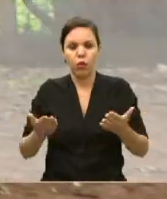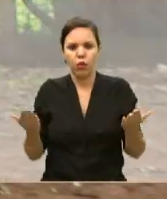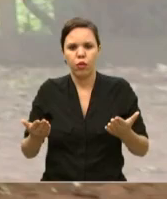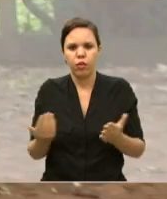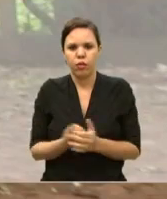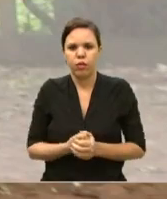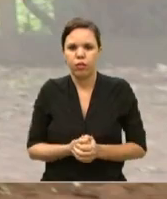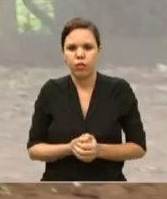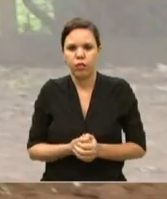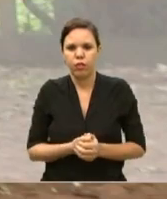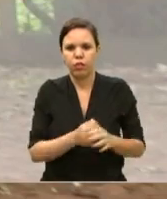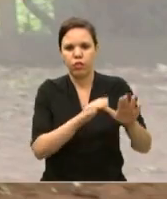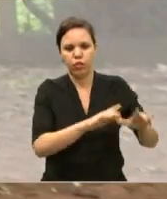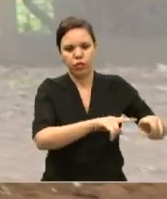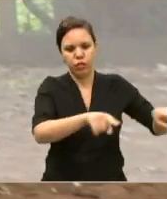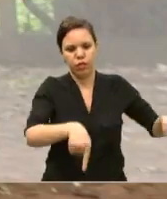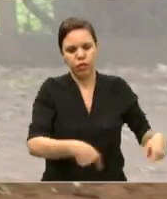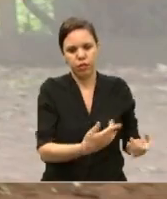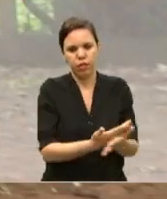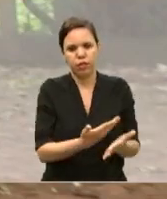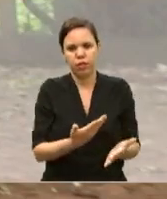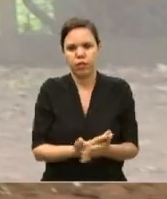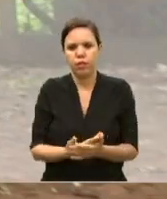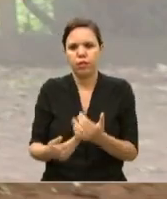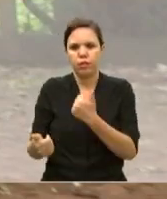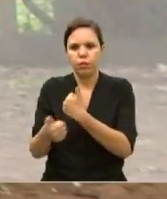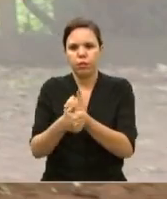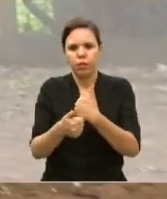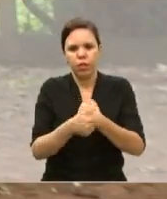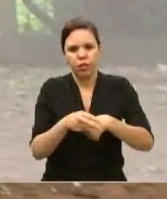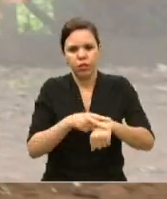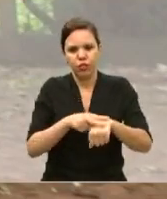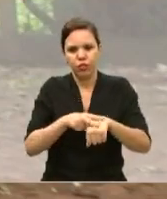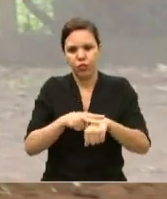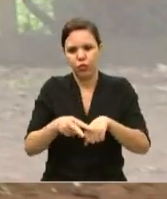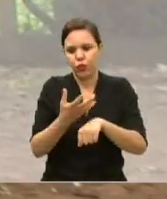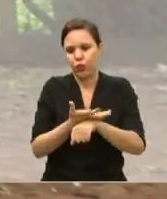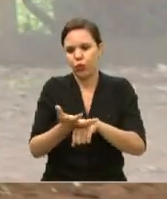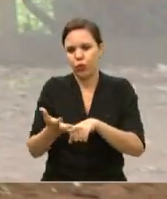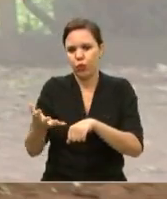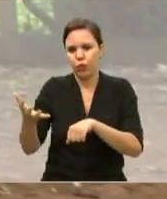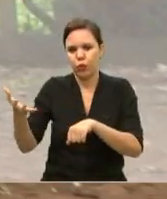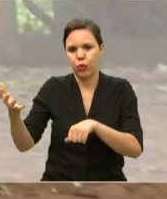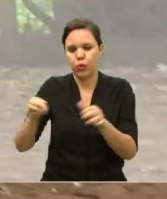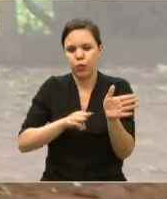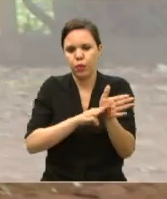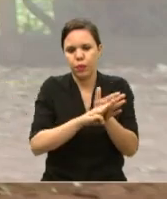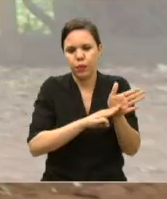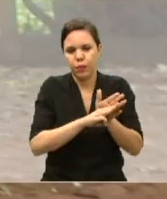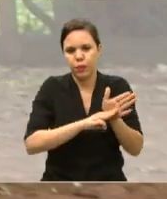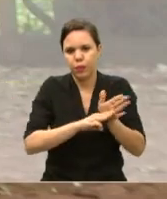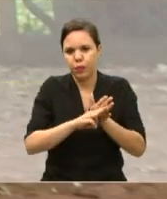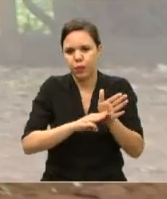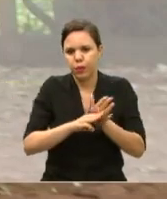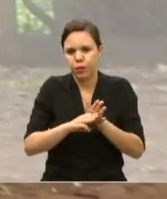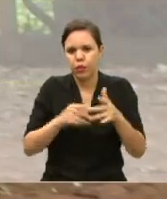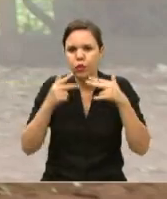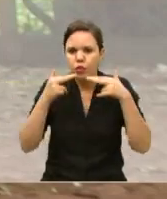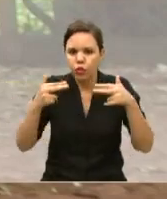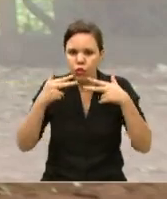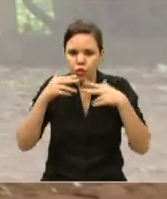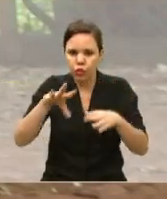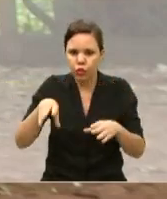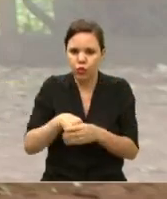Hoje a gente deixou um pouquinho sala de aula para ficar pertinho do verde, para falar de uma metodologia bastante